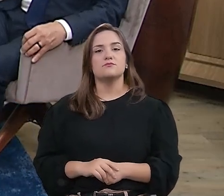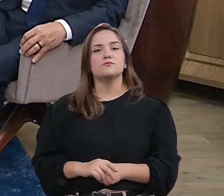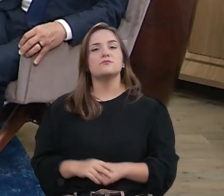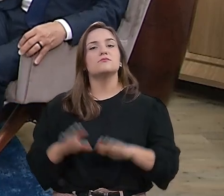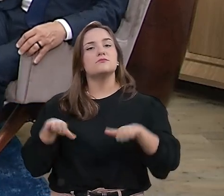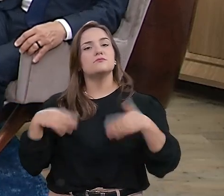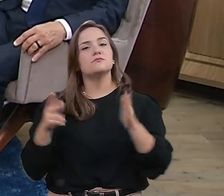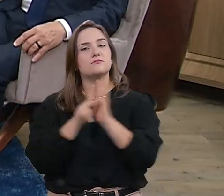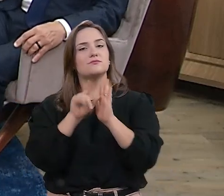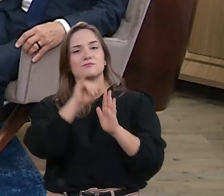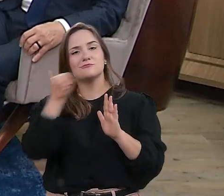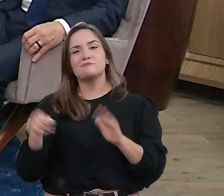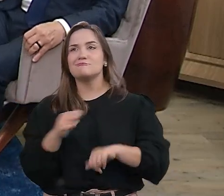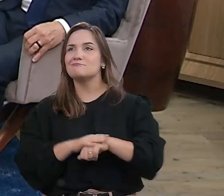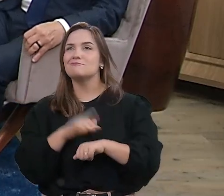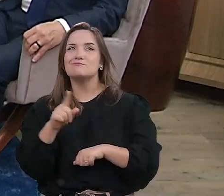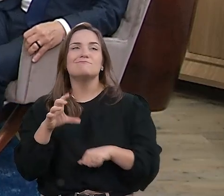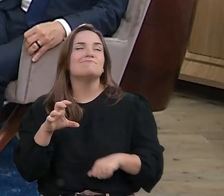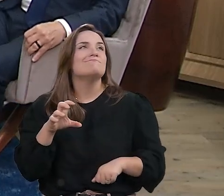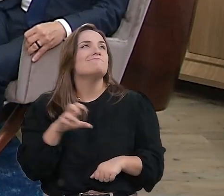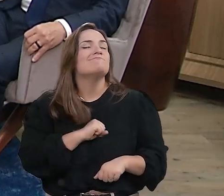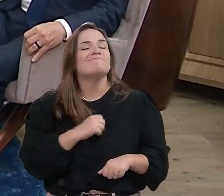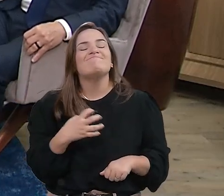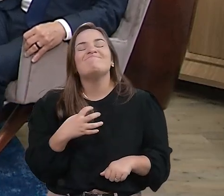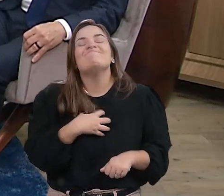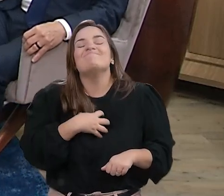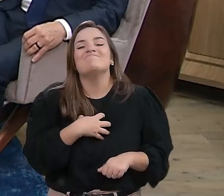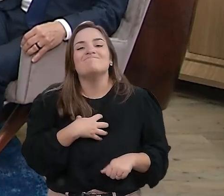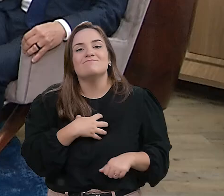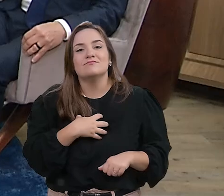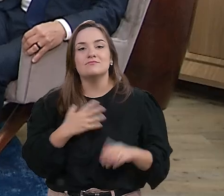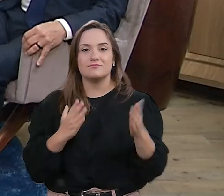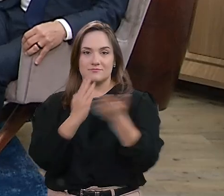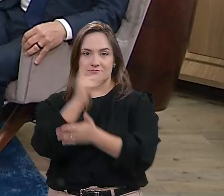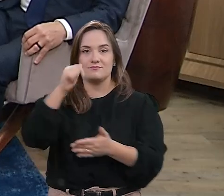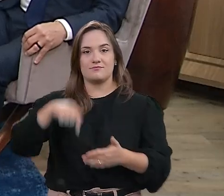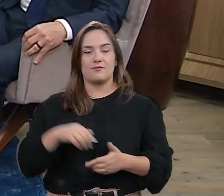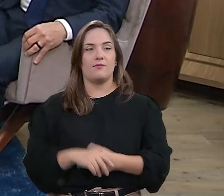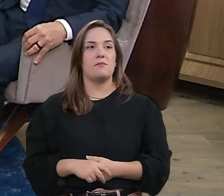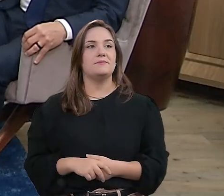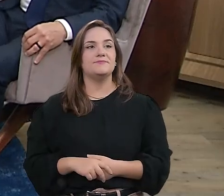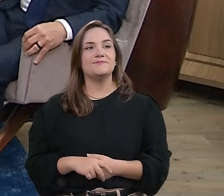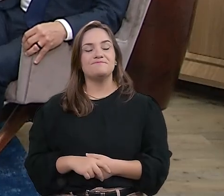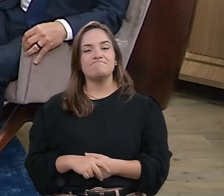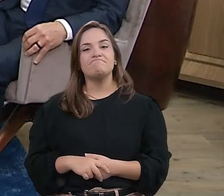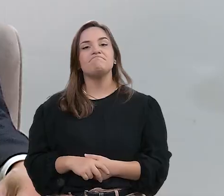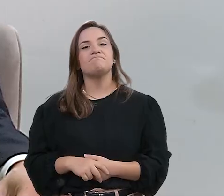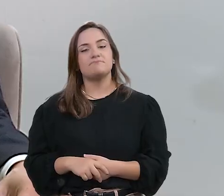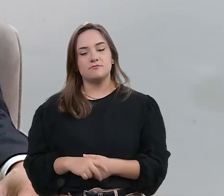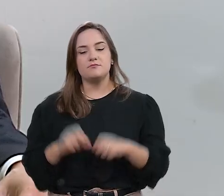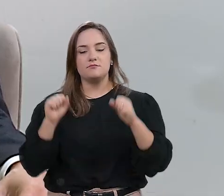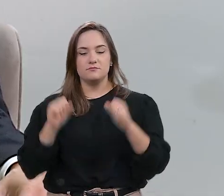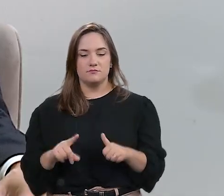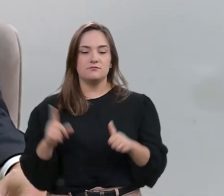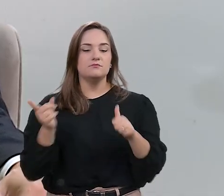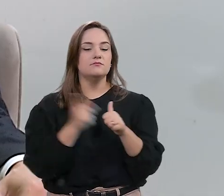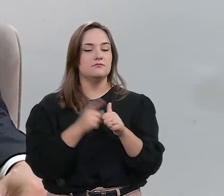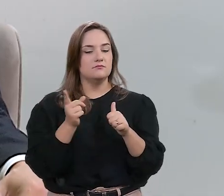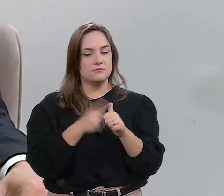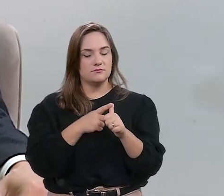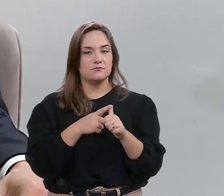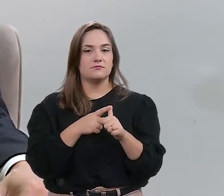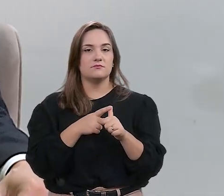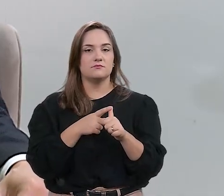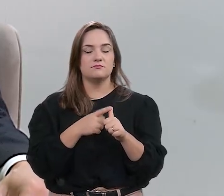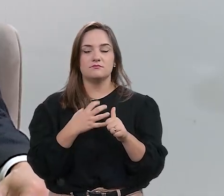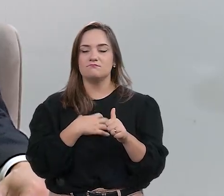projetos que mais tocaram o seu coração que o senhor teve aqui na casa que foram aprovados. Olha, o primeiro projeto que